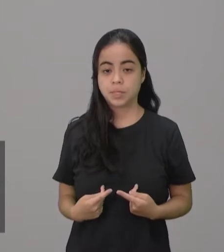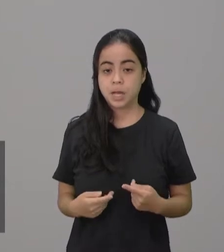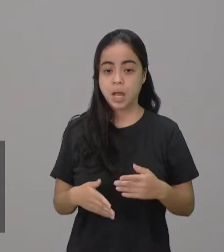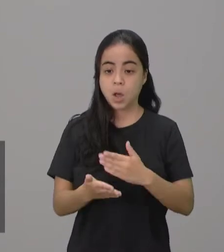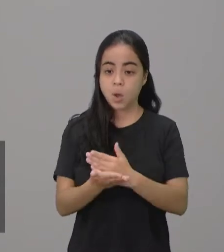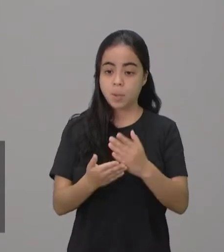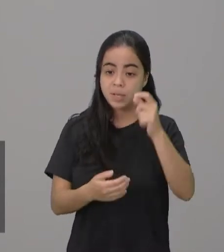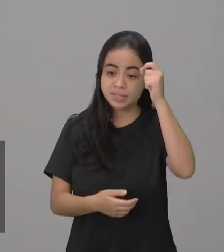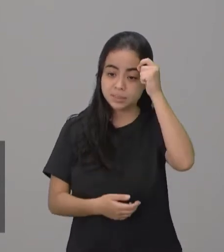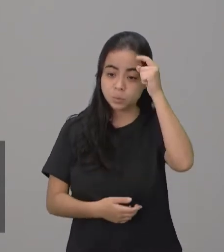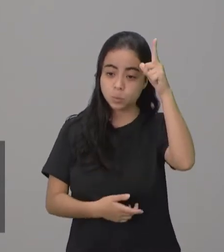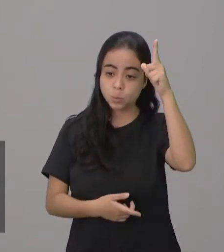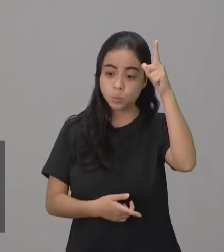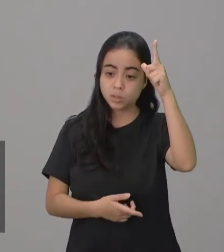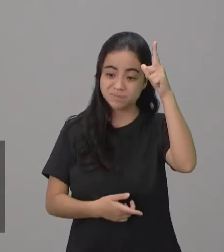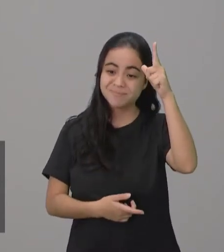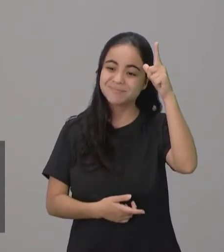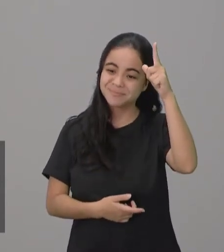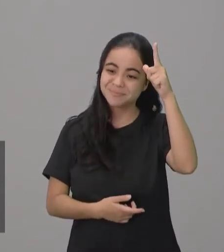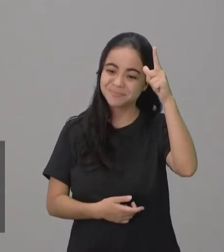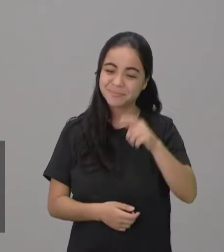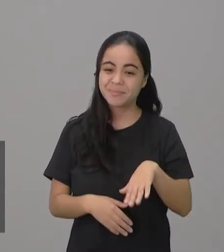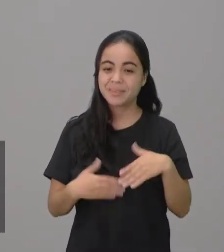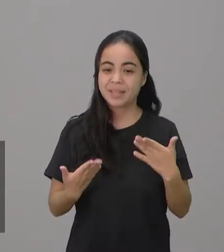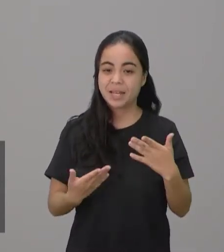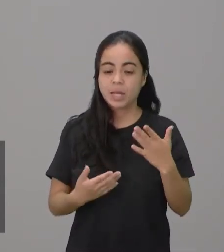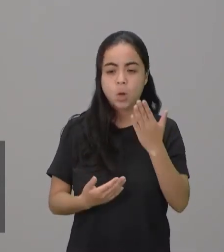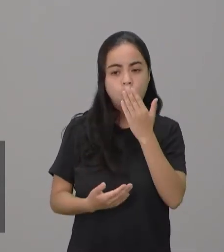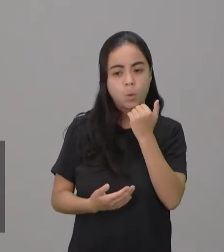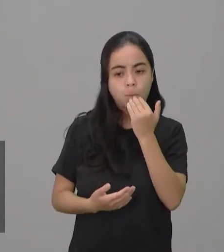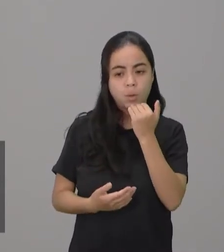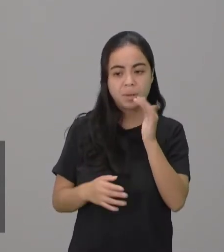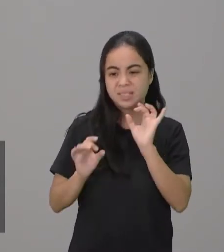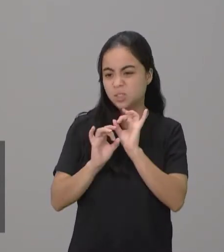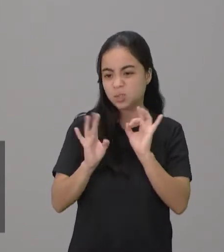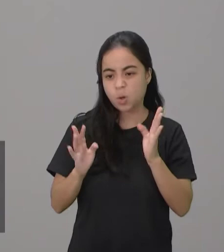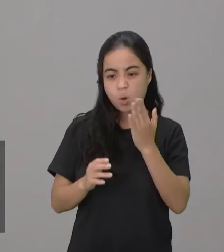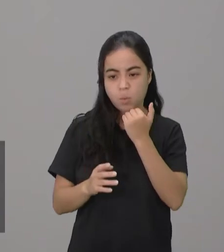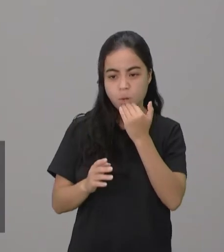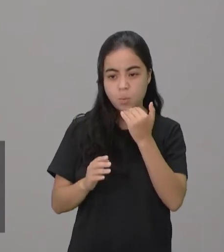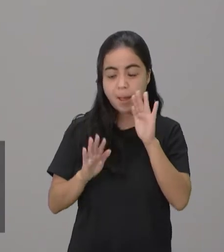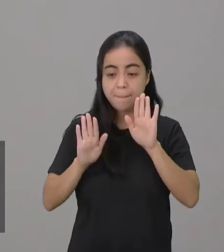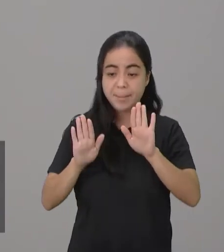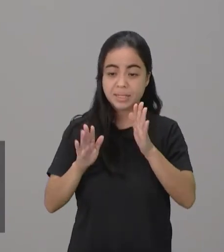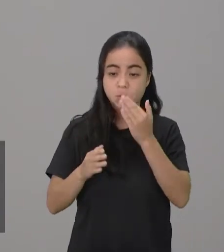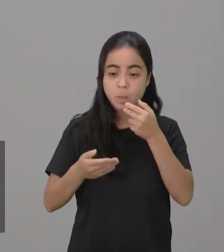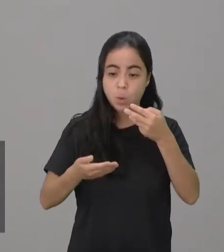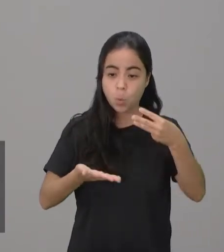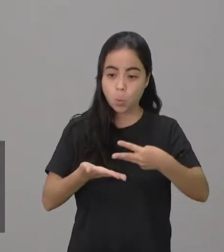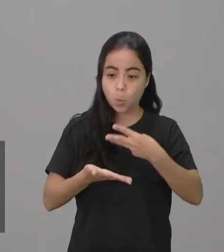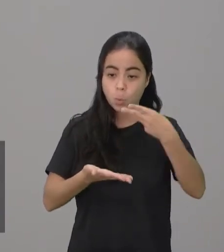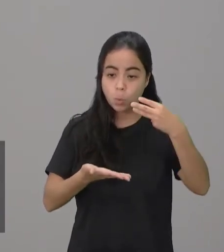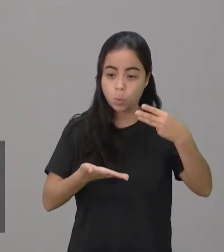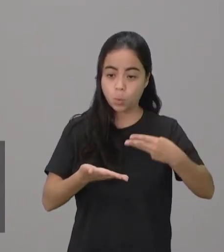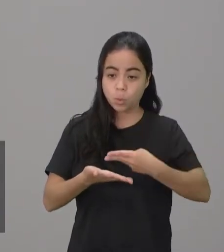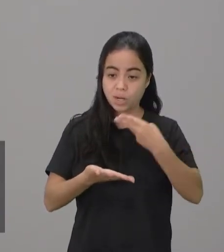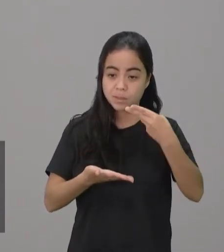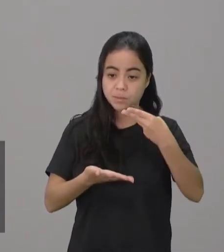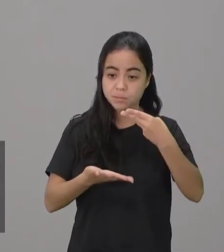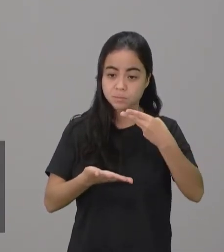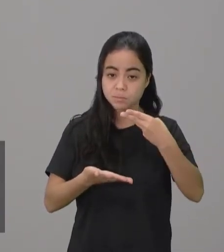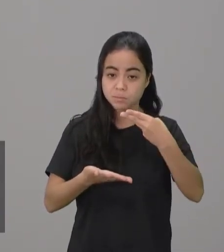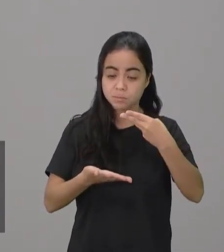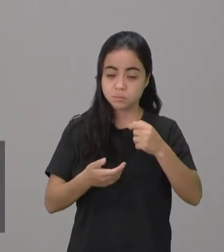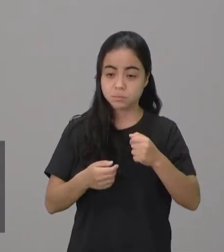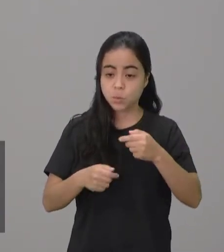tornam cultura. Então, é justamente o fato de você comer, mas não comer só porque você está com fome. Você vai comer com talher, você vai comer